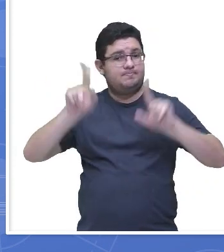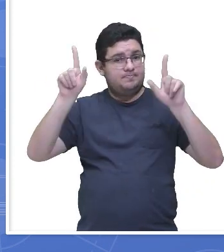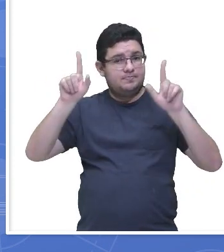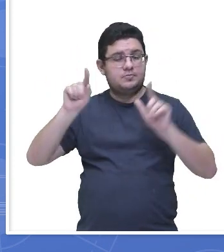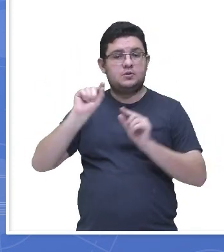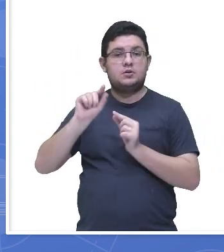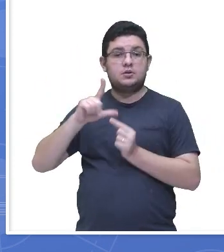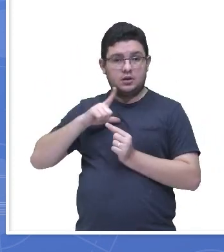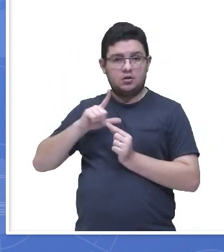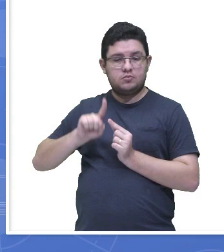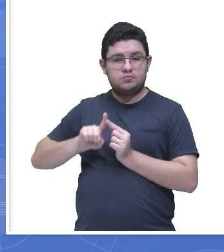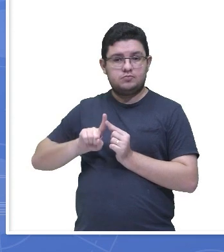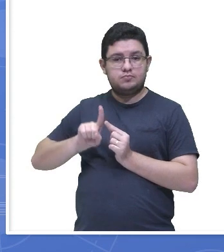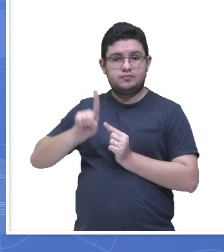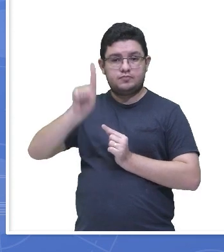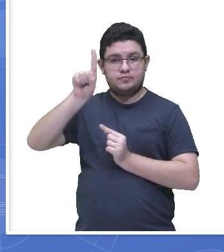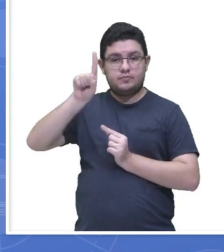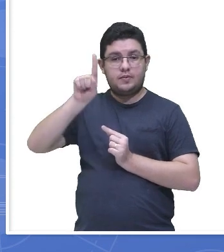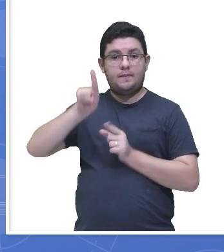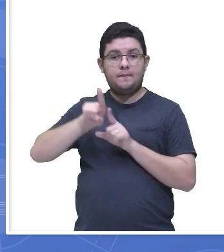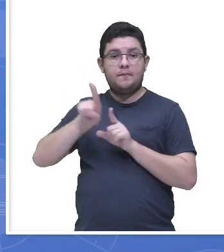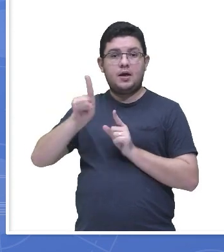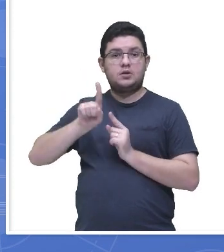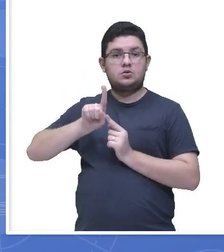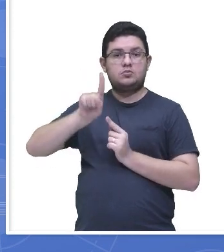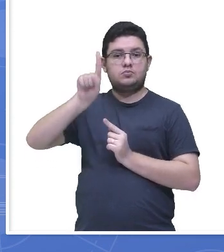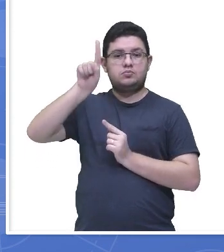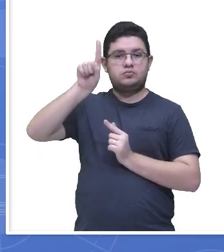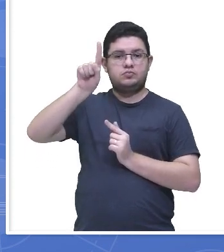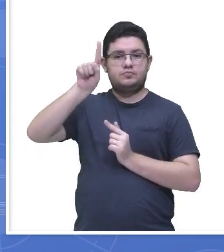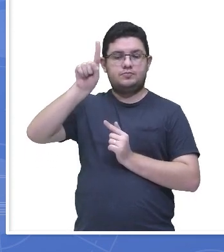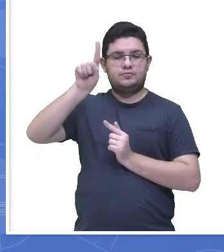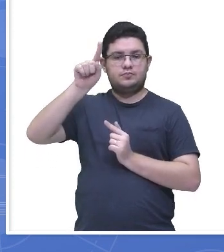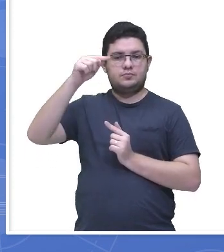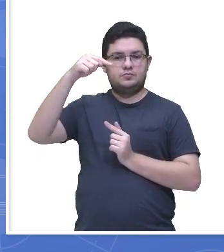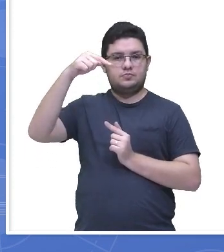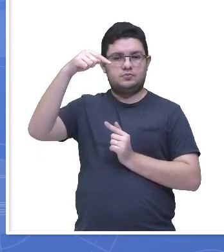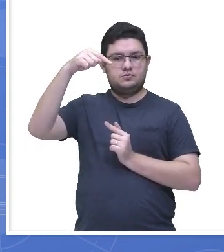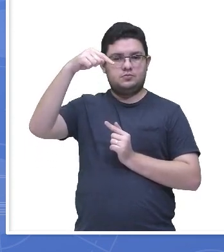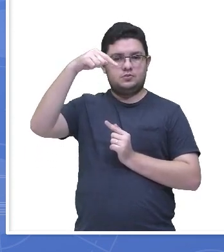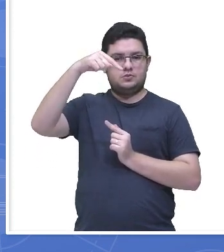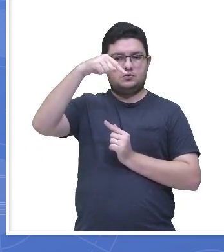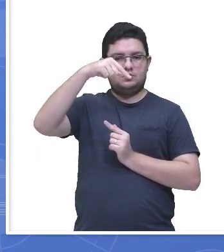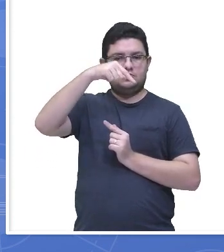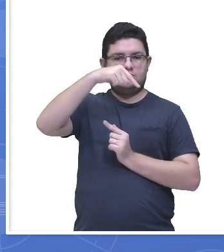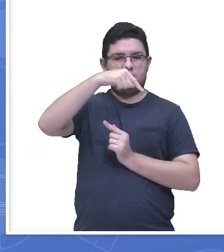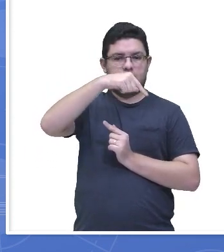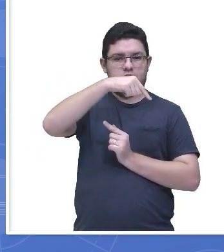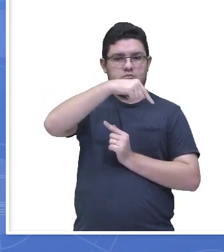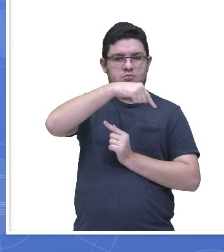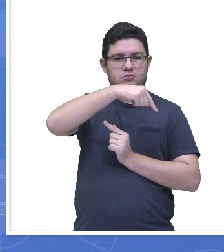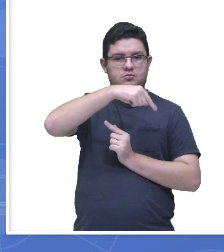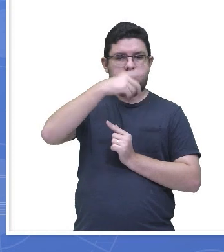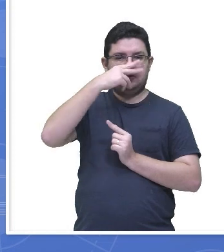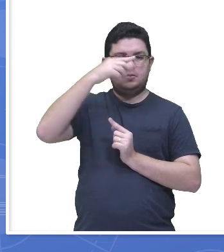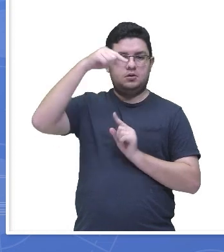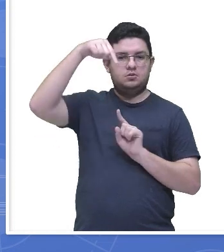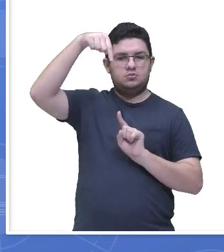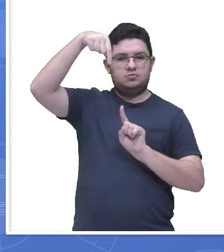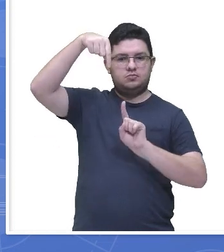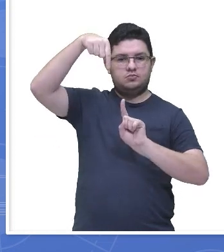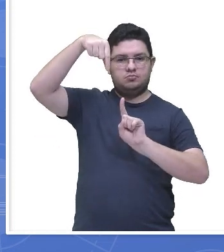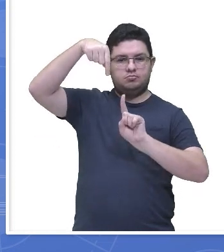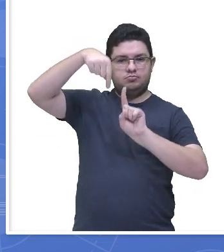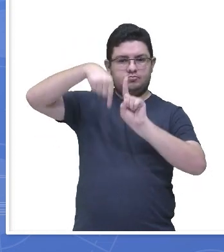negativa. Ou seja, o móvel caminha no sentido contrário à orientação da trajetória. Veja aí as diferenças, né,